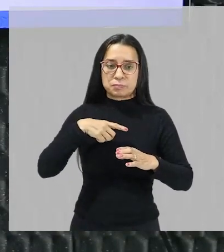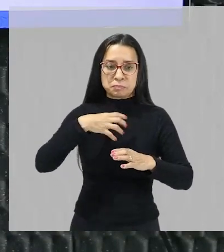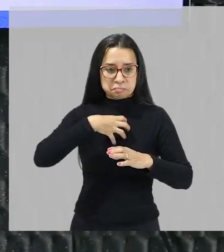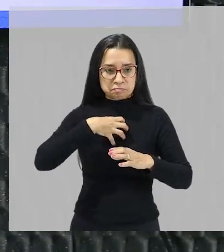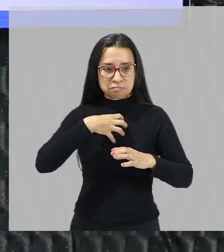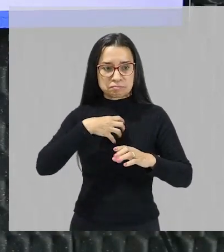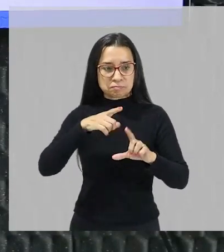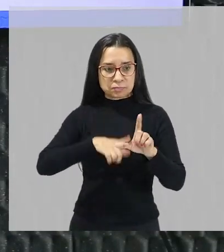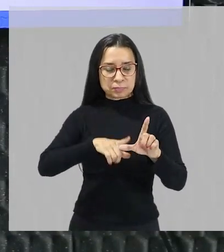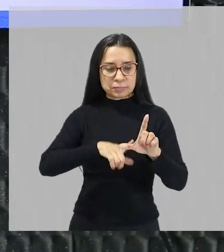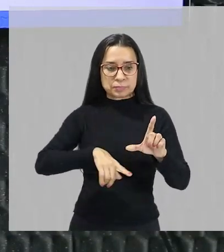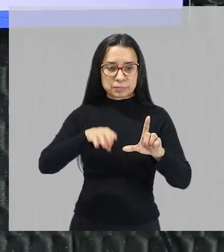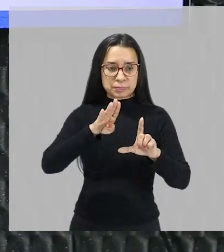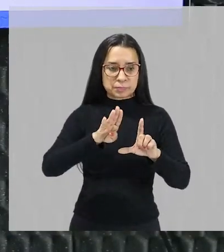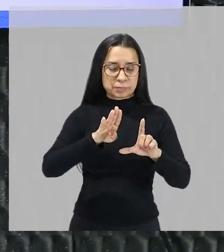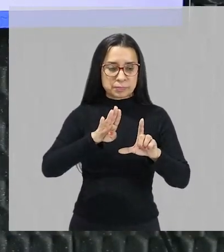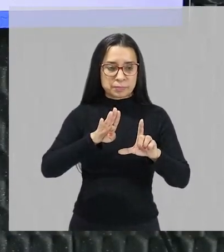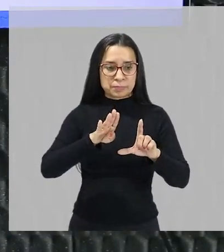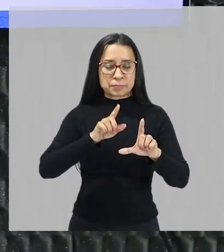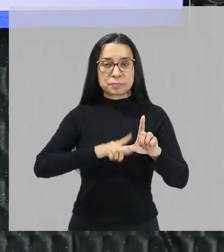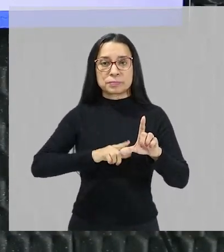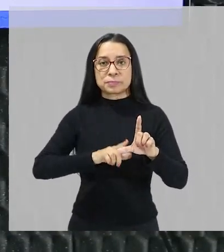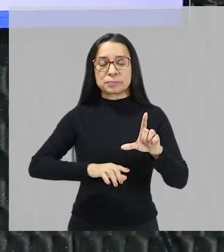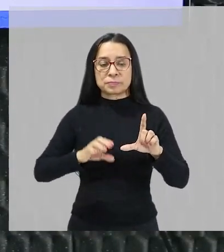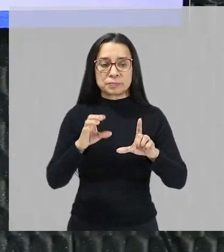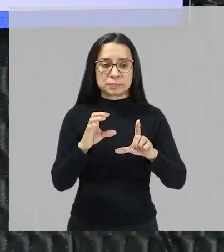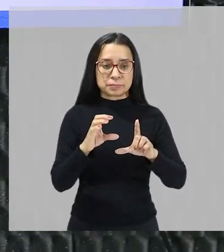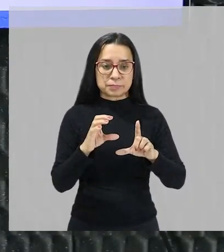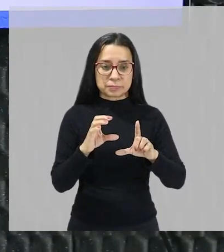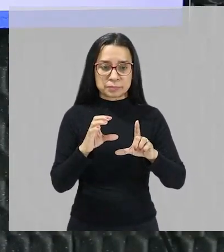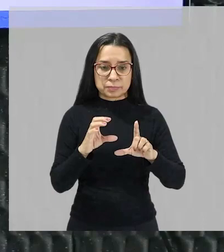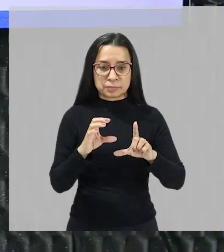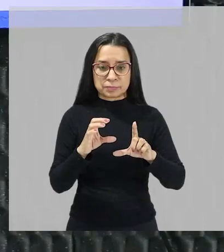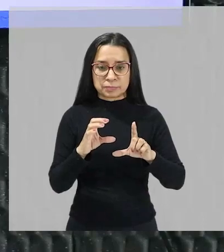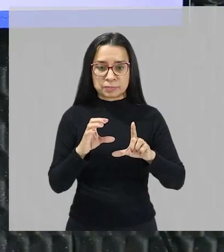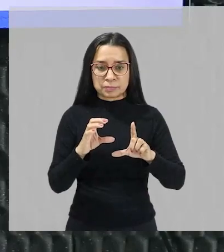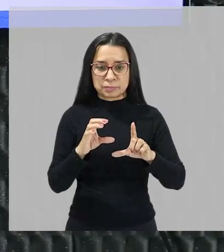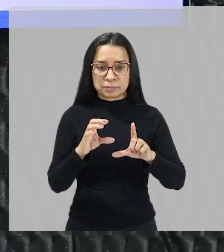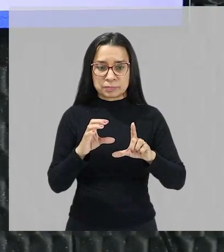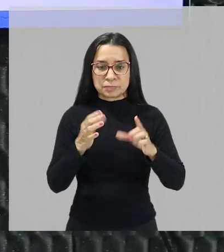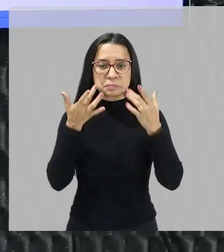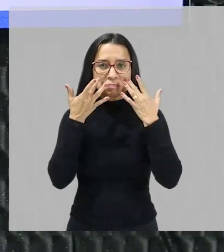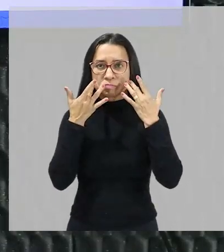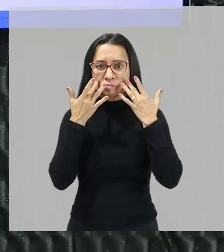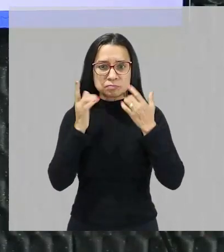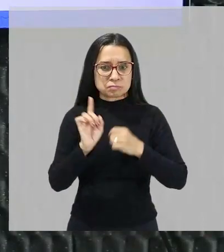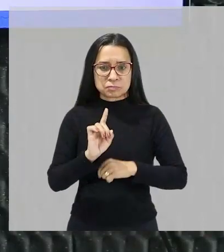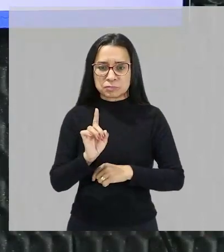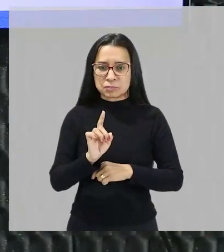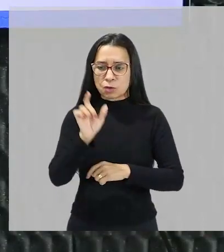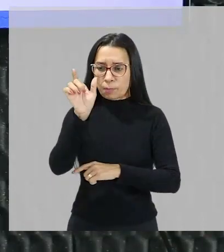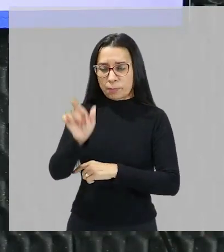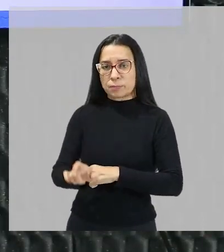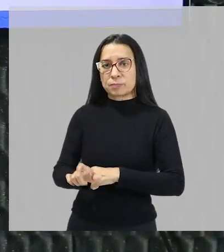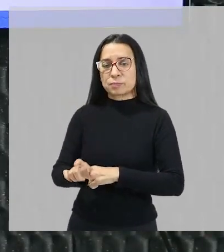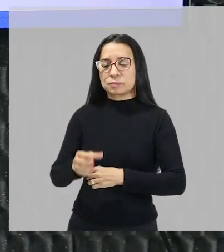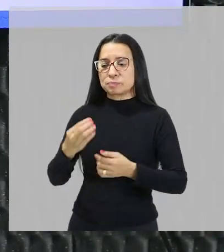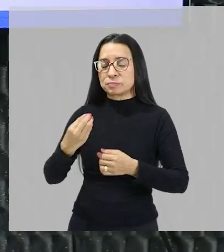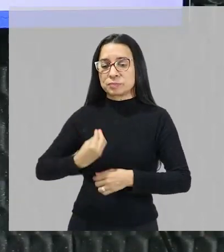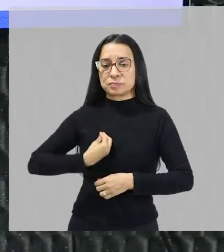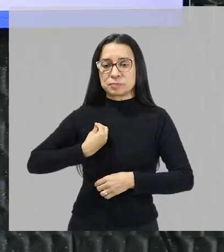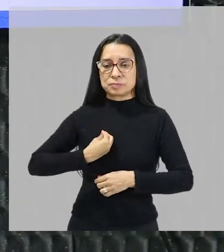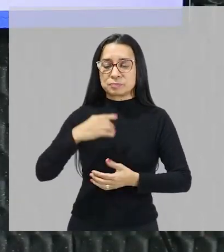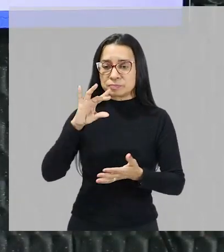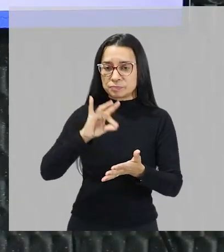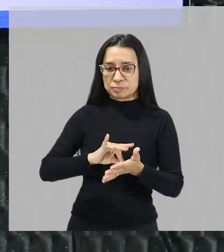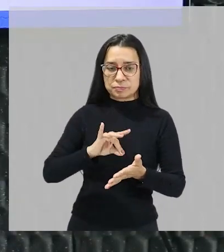C. Manifestações teatrais atreladas ao imaginário político. Teatral não é, o cara é um personagem da vida real, né? Não é um